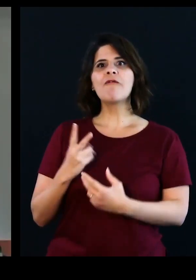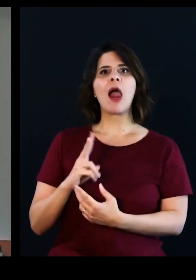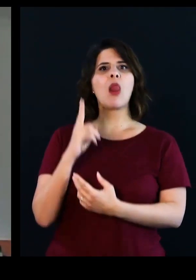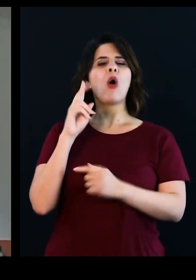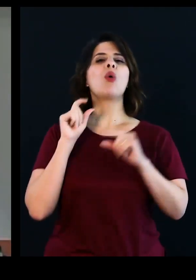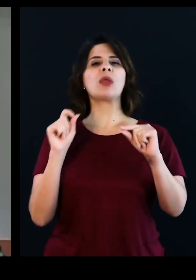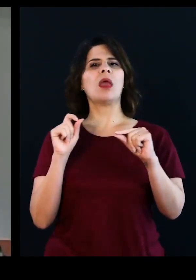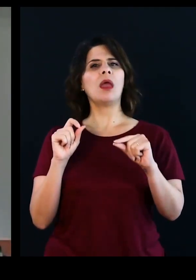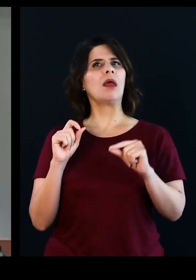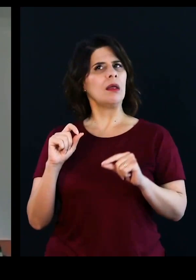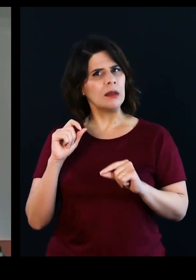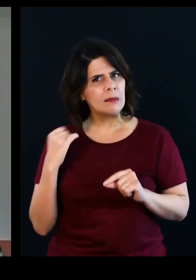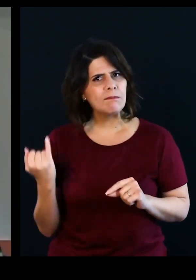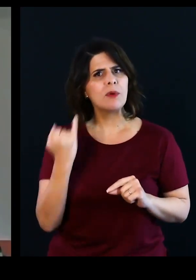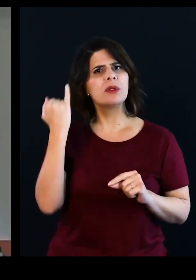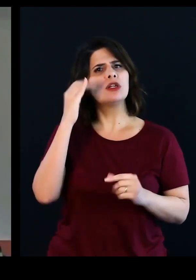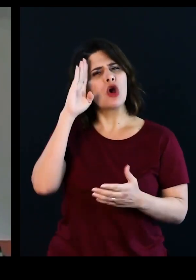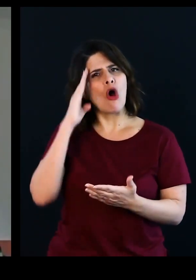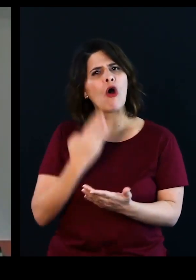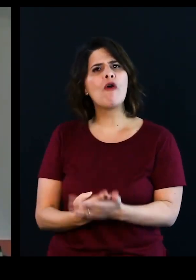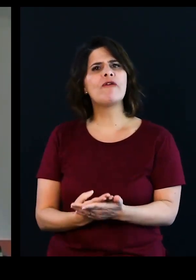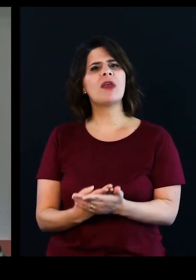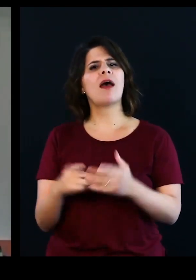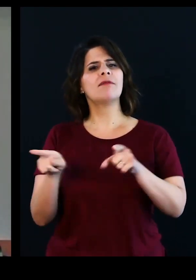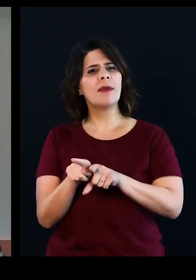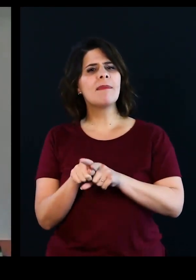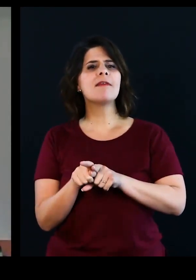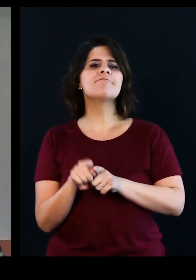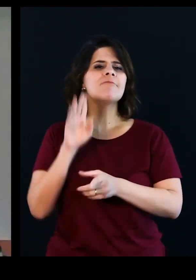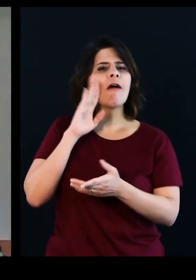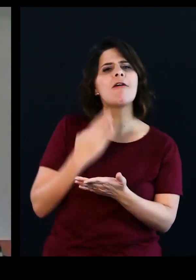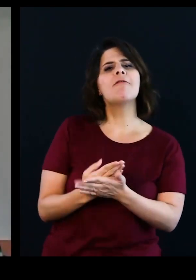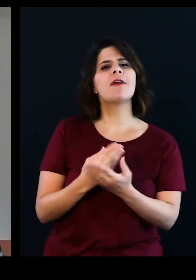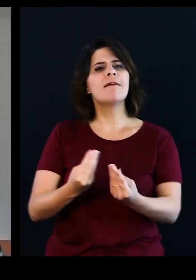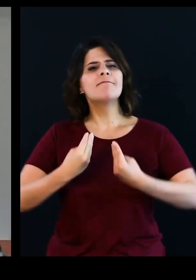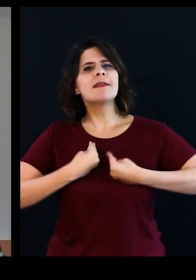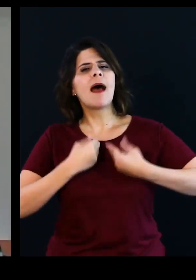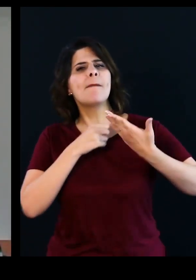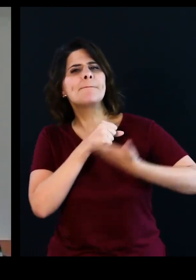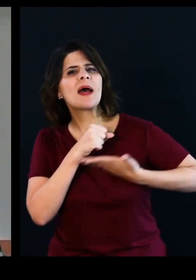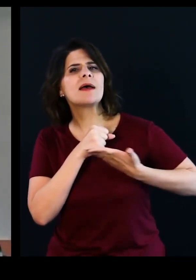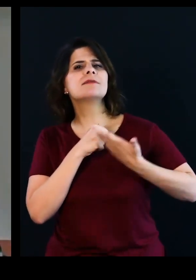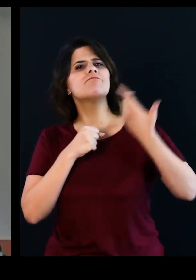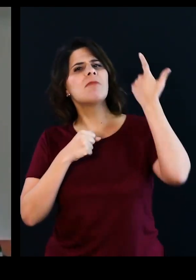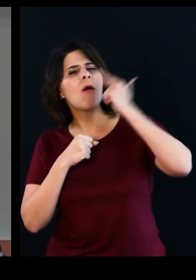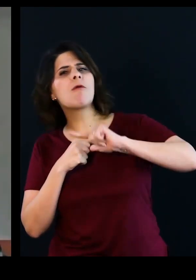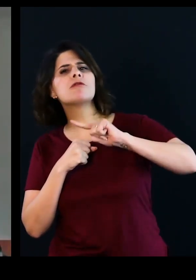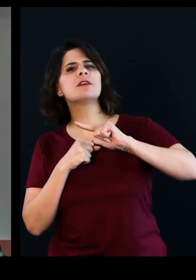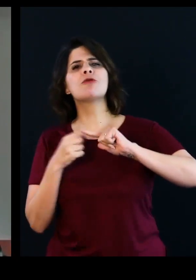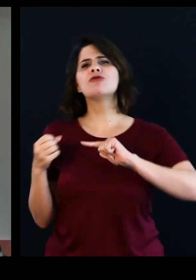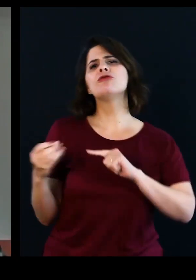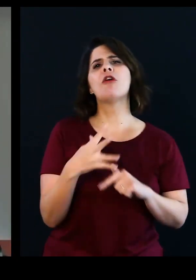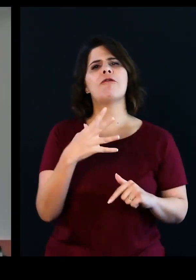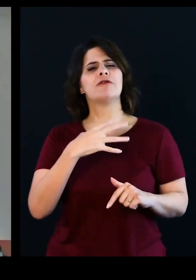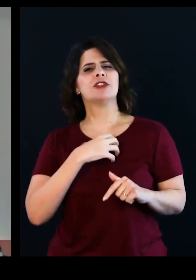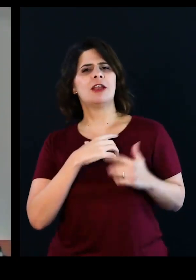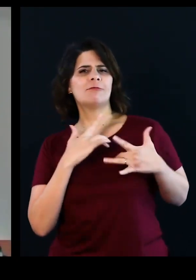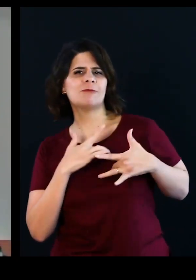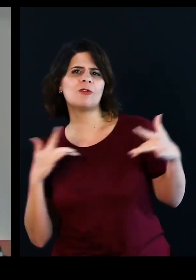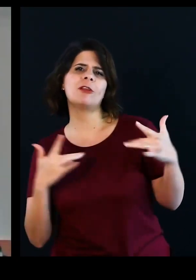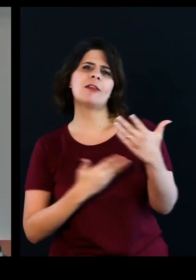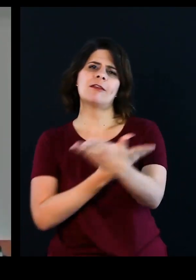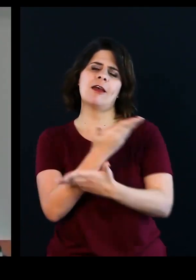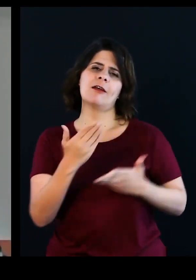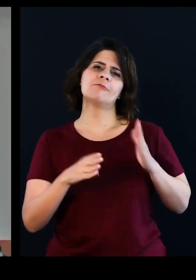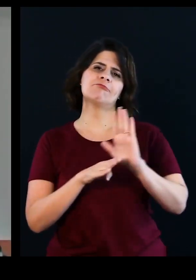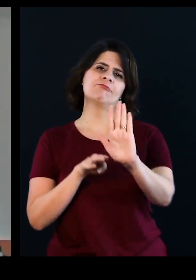que, a partir dessa confiança, você tem bases para também estabelecer uma nova forma de solidariedade.